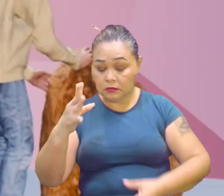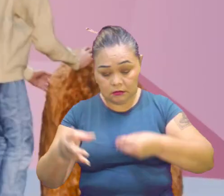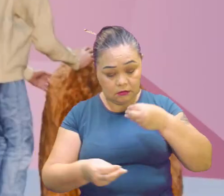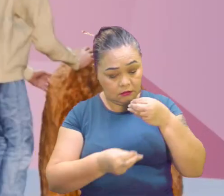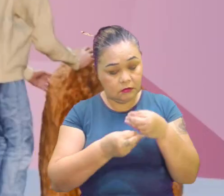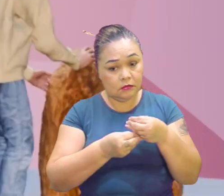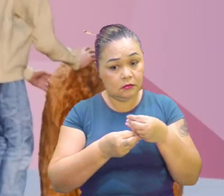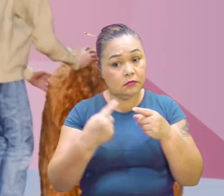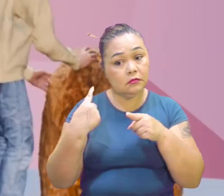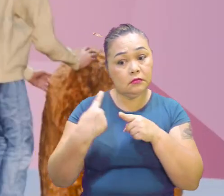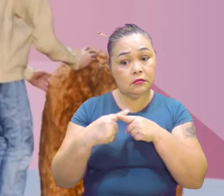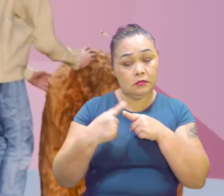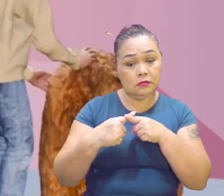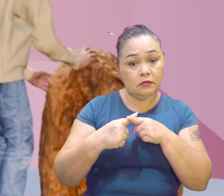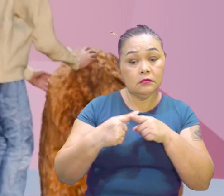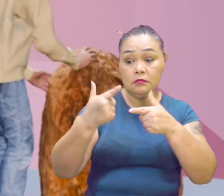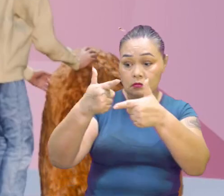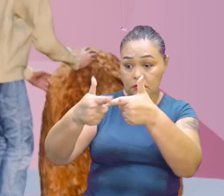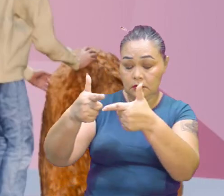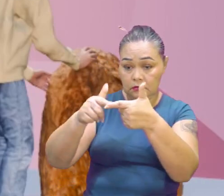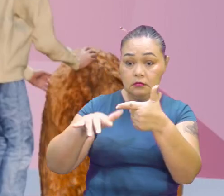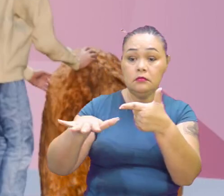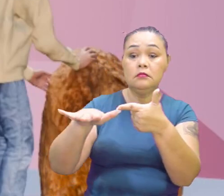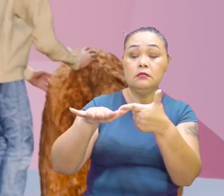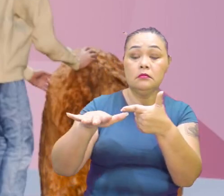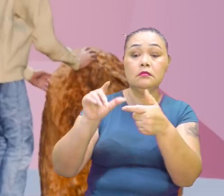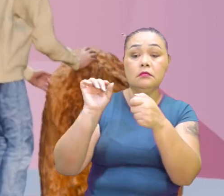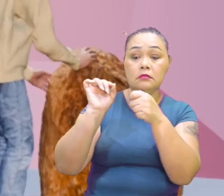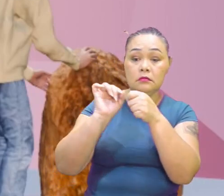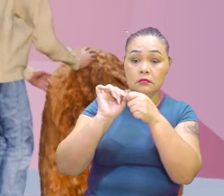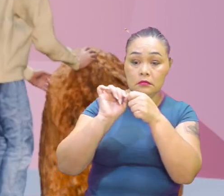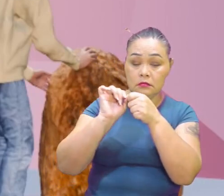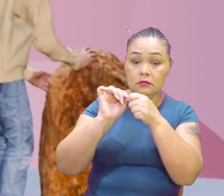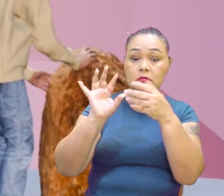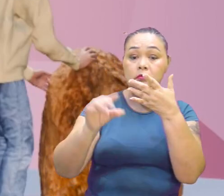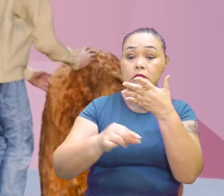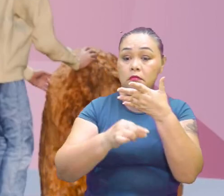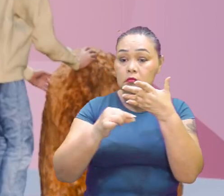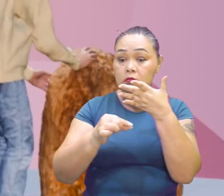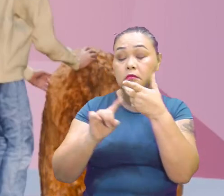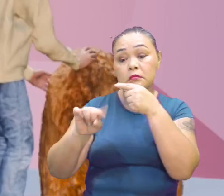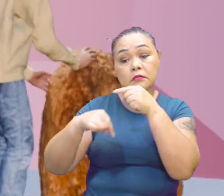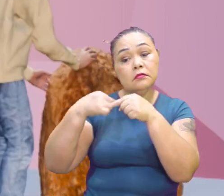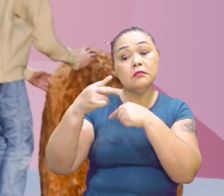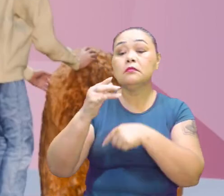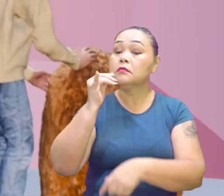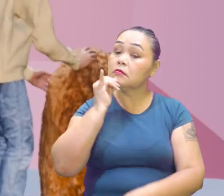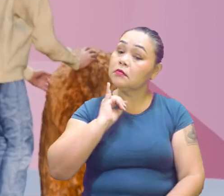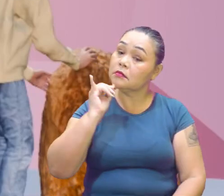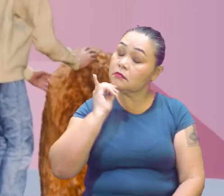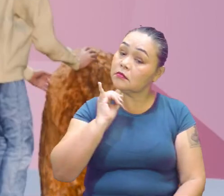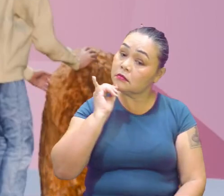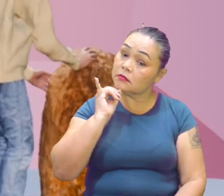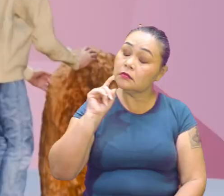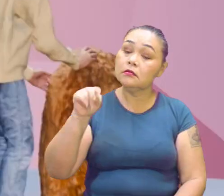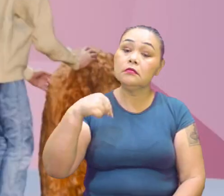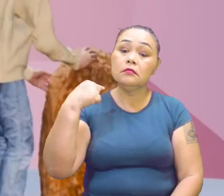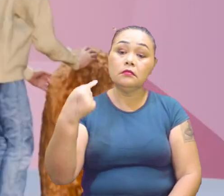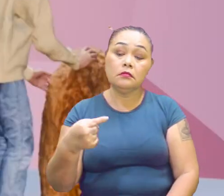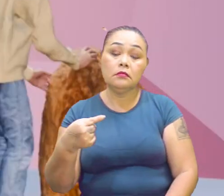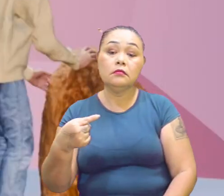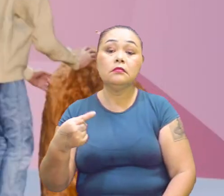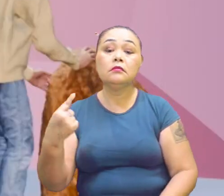conclusão, porque eu coloco a problemática aqui, faço as minhas citações, trago os exemplos, trabalho com argumento